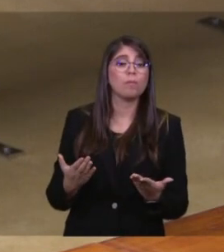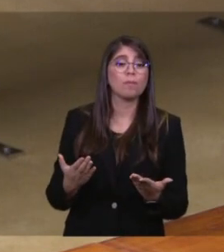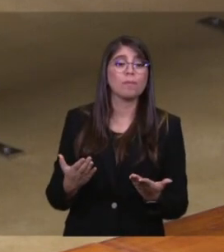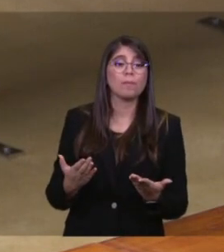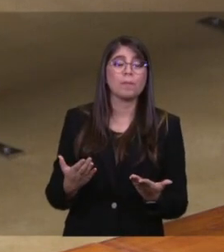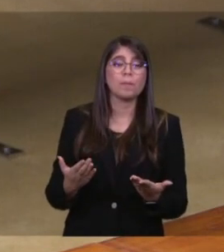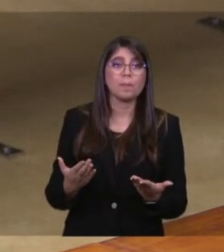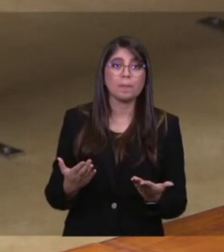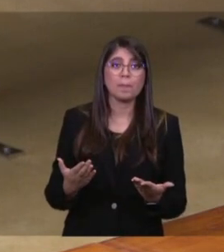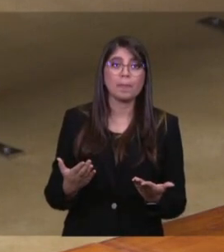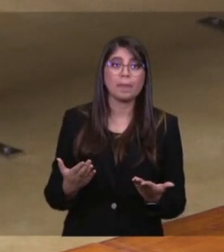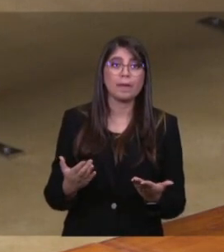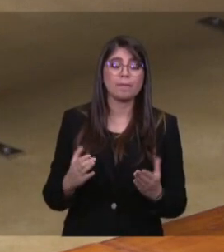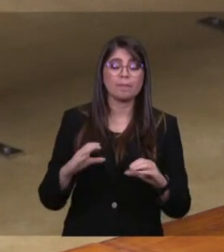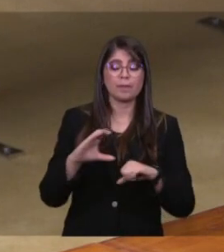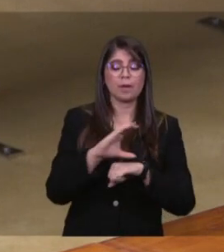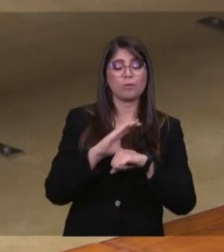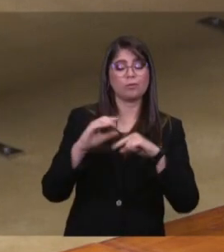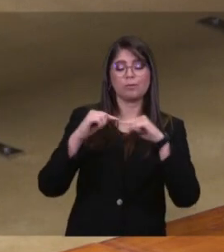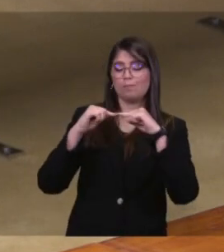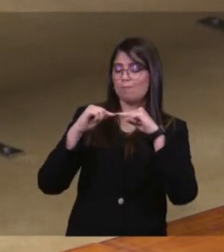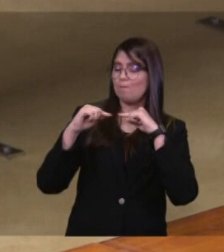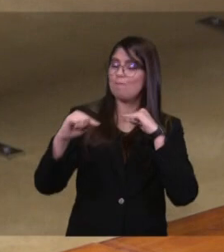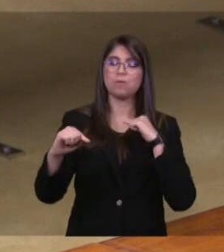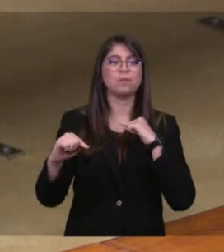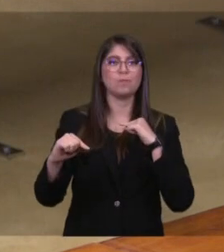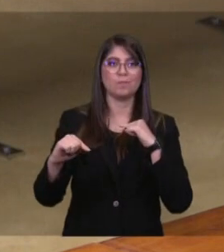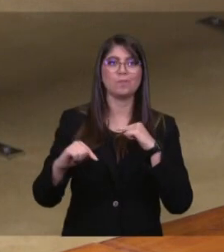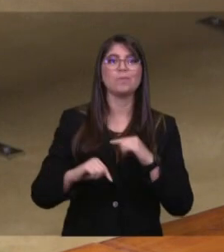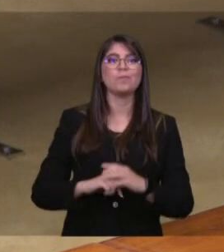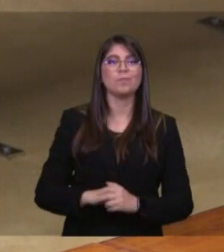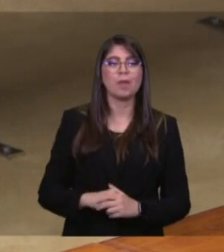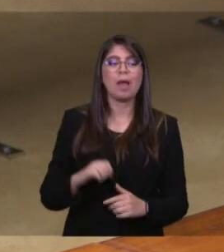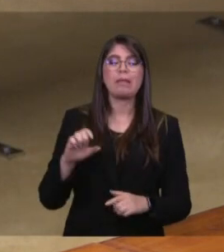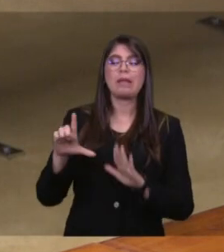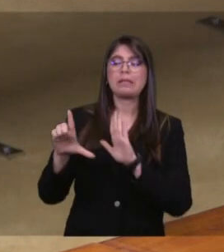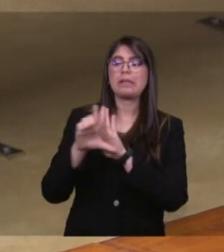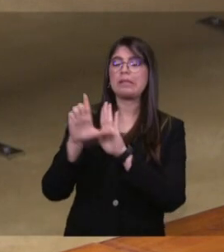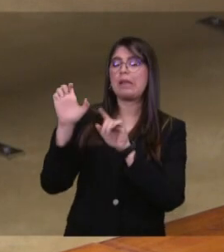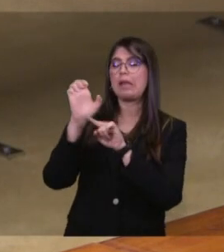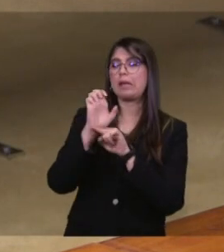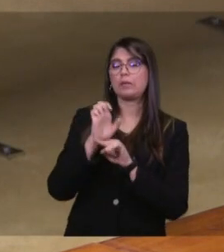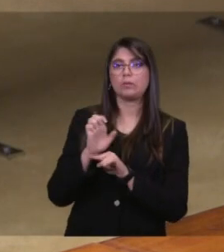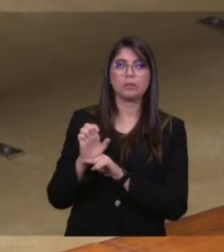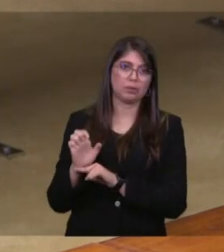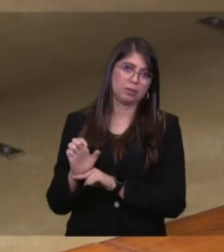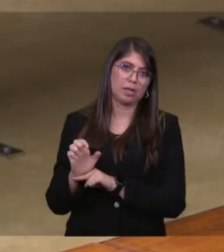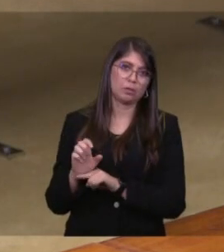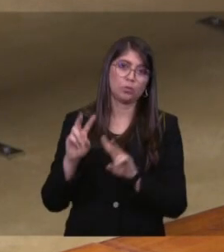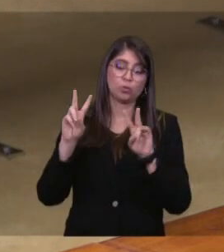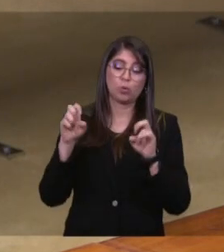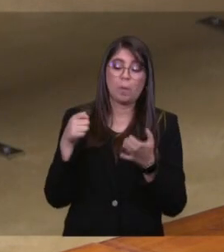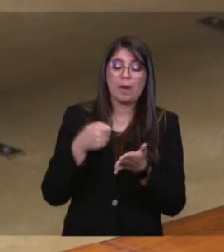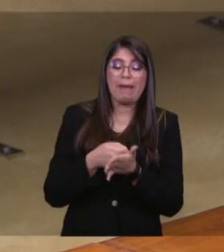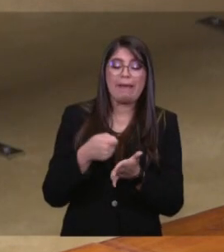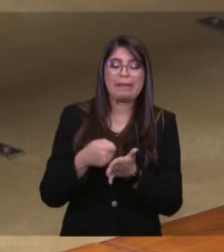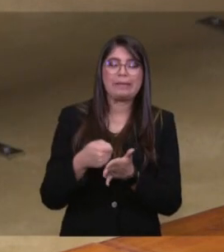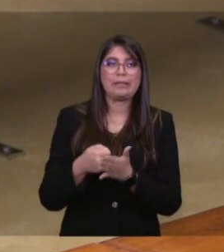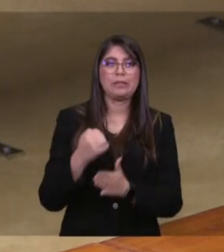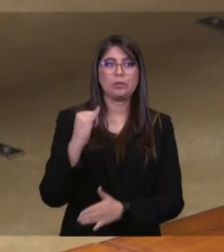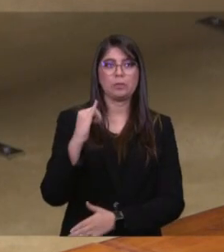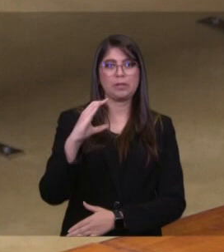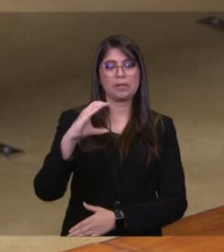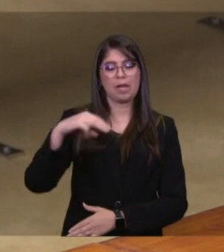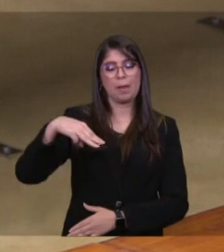absoluta inconstitucionalidade das leis estaduais no que tange à exigência do